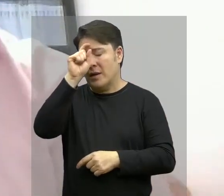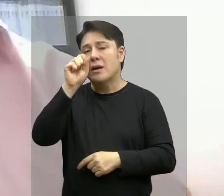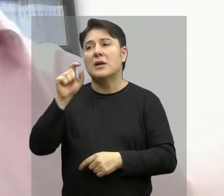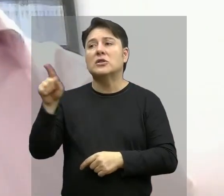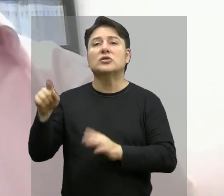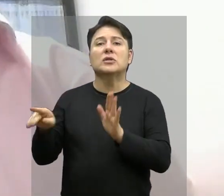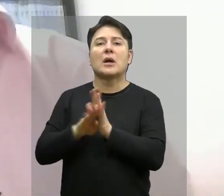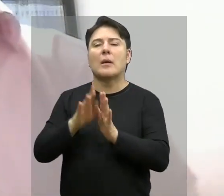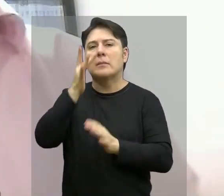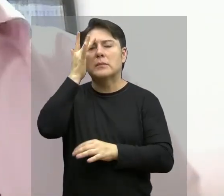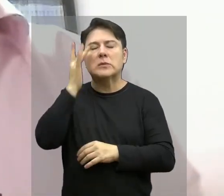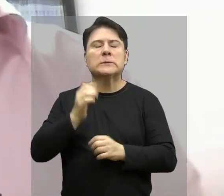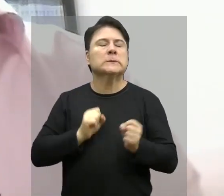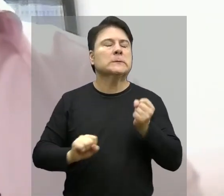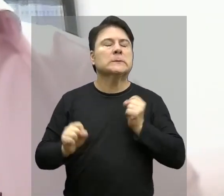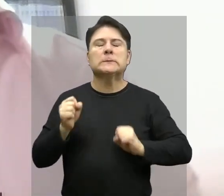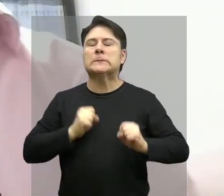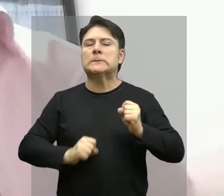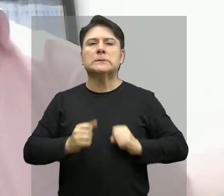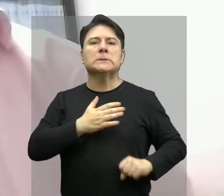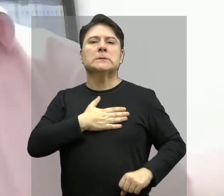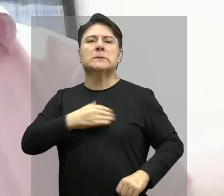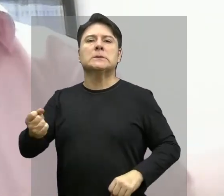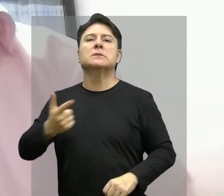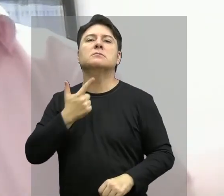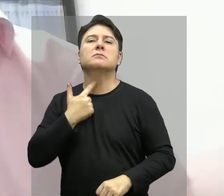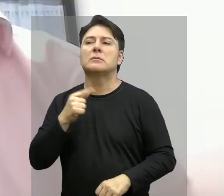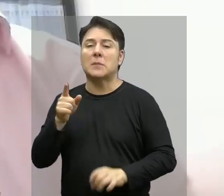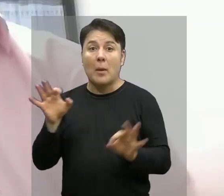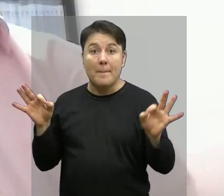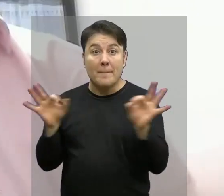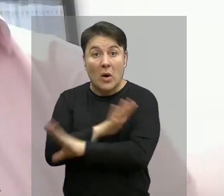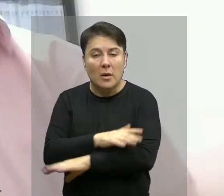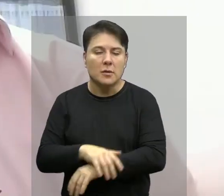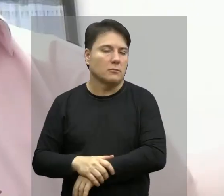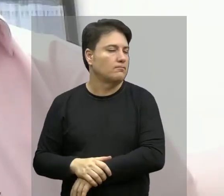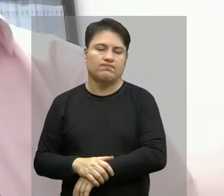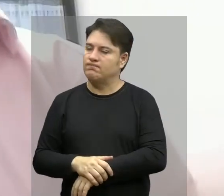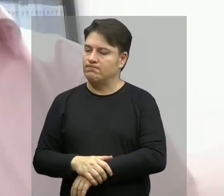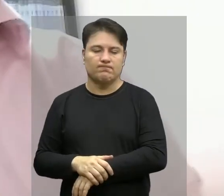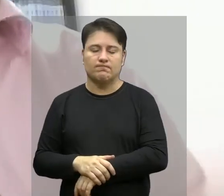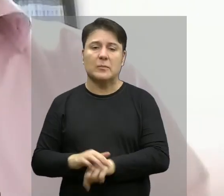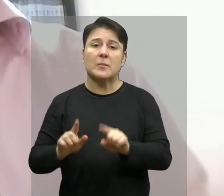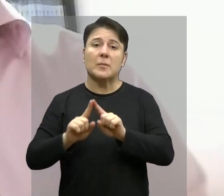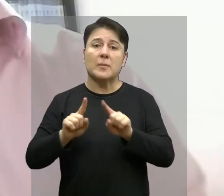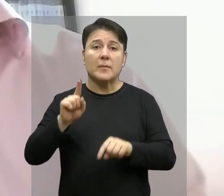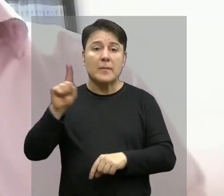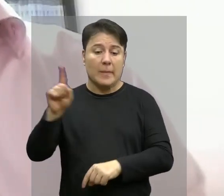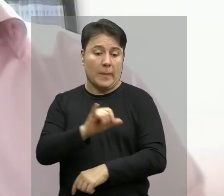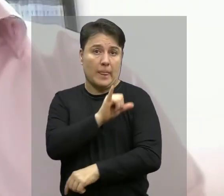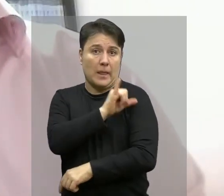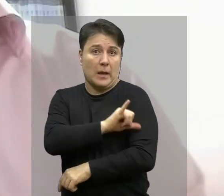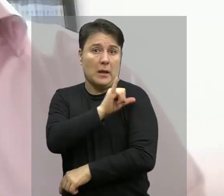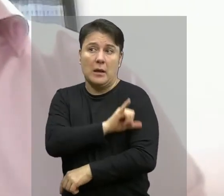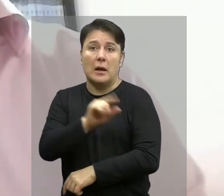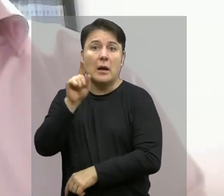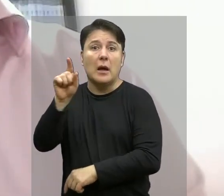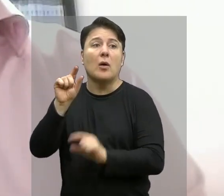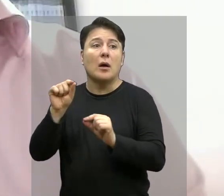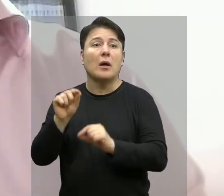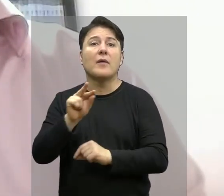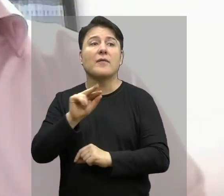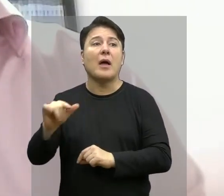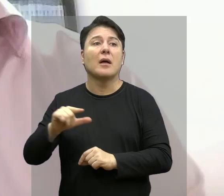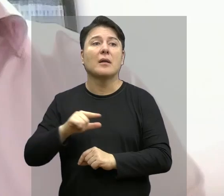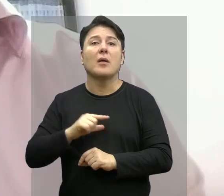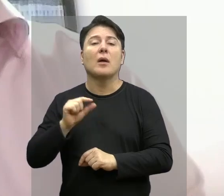suicida, a questão do jogo, ela está realmente preparada? Não. E como no Rio de Janeiro, o governo do Rio de Janeiro vão ficar com